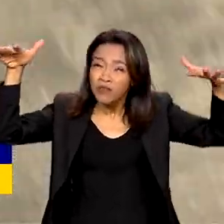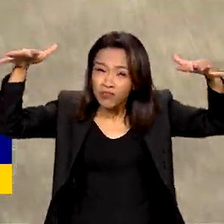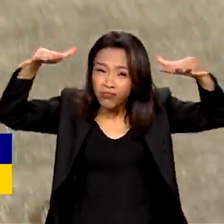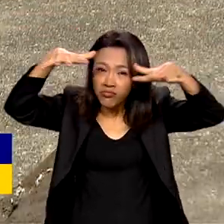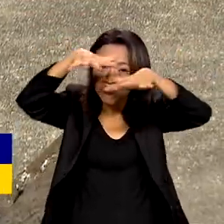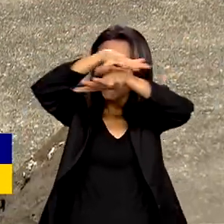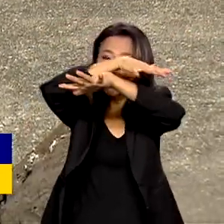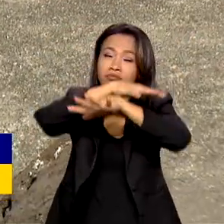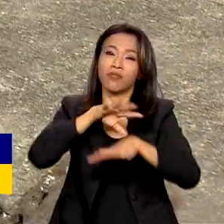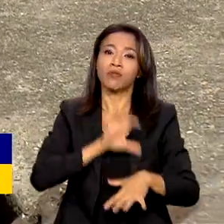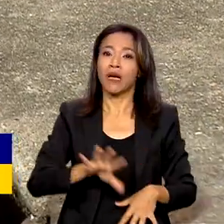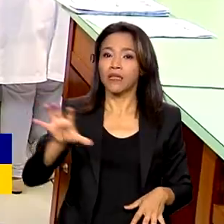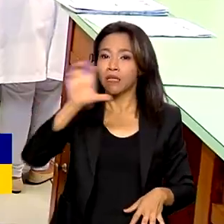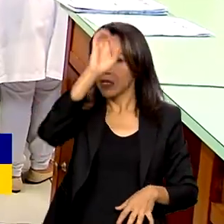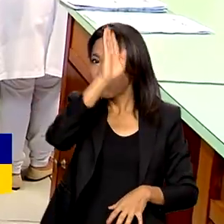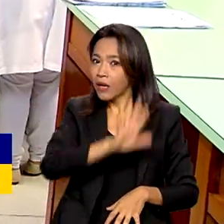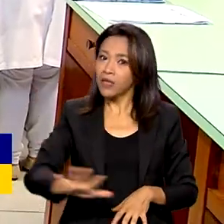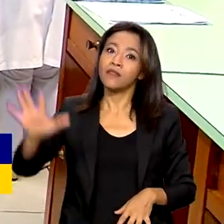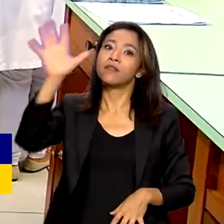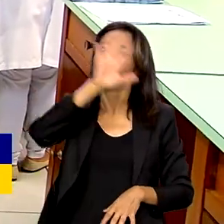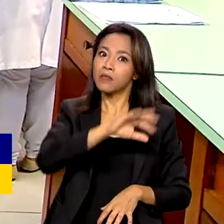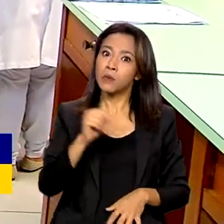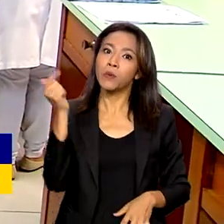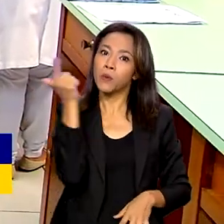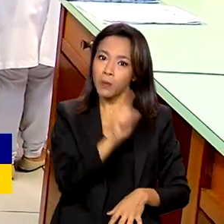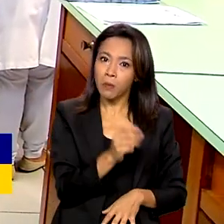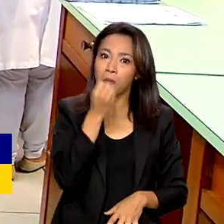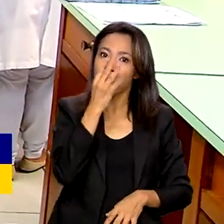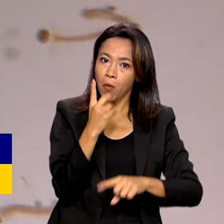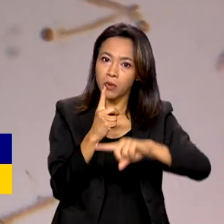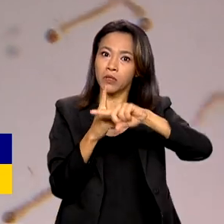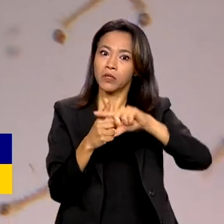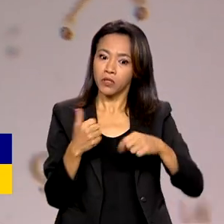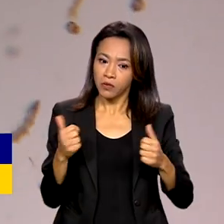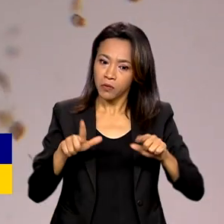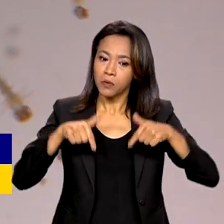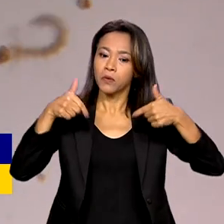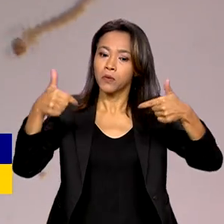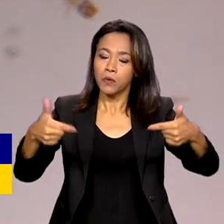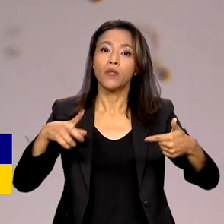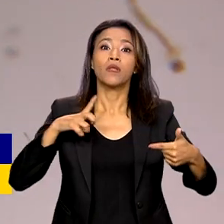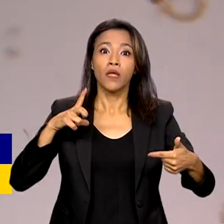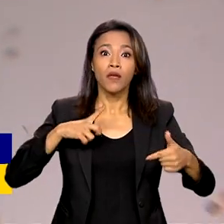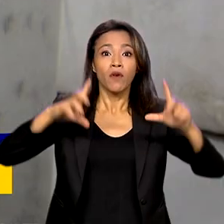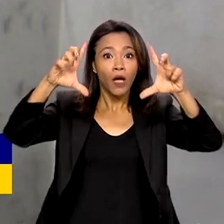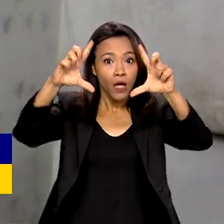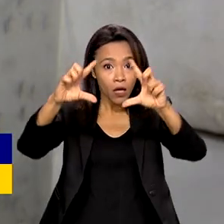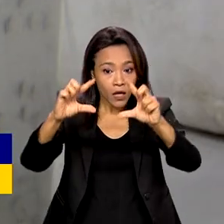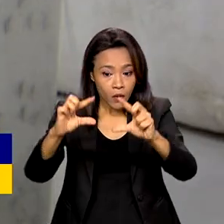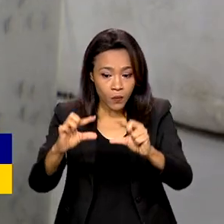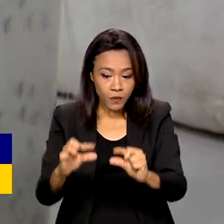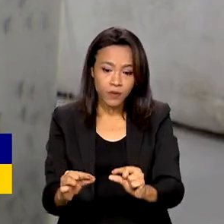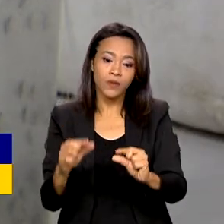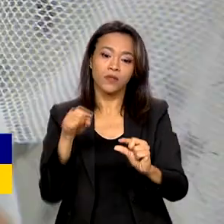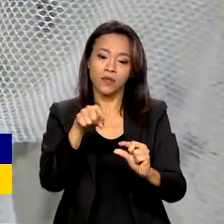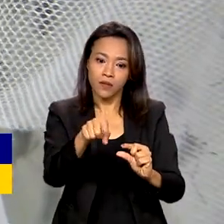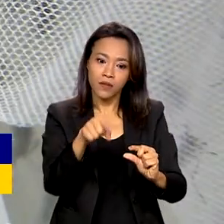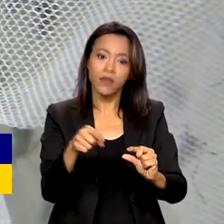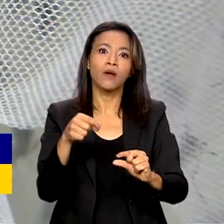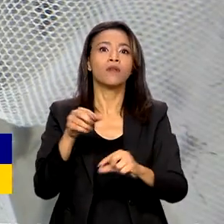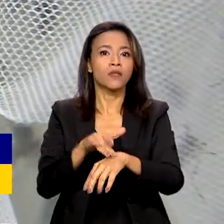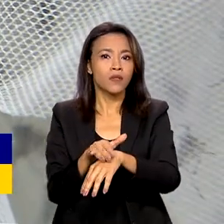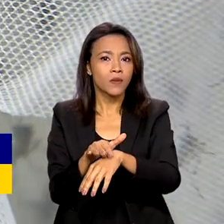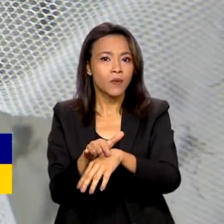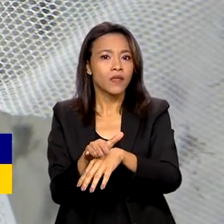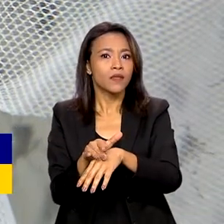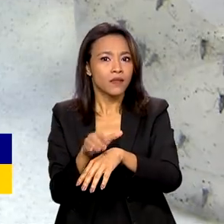regiões surtiram resultado o Ministério da Saúde constatou uma redução na contaminação dessas doenças